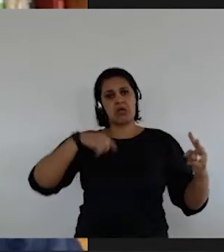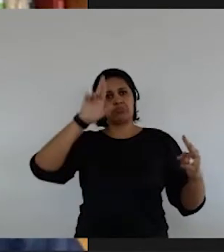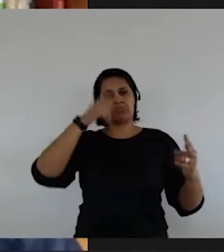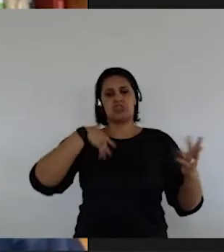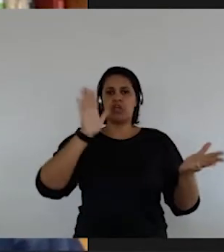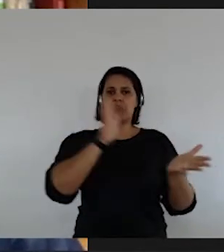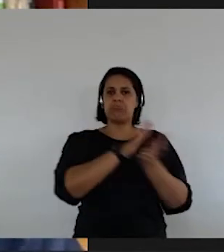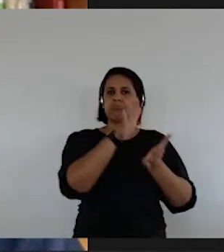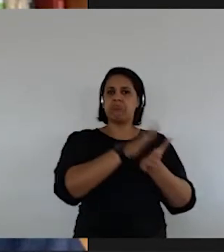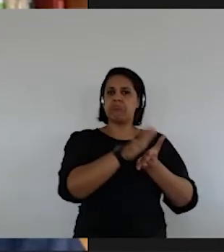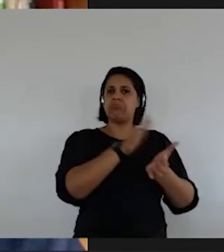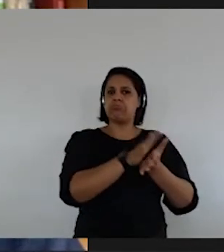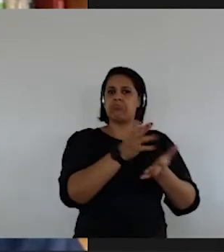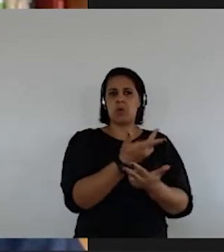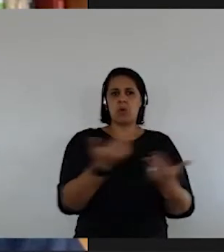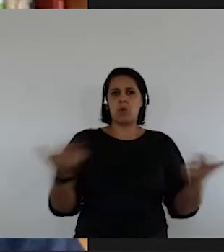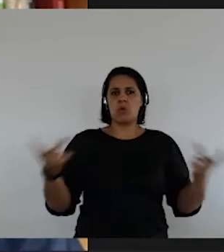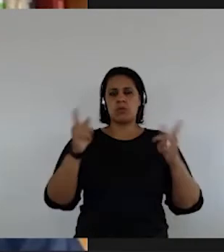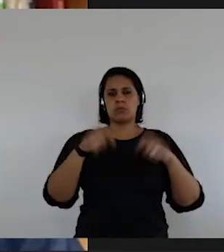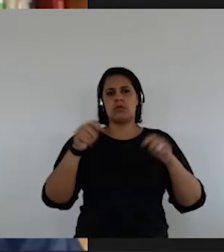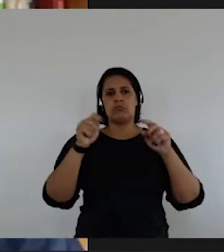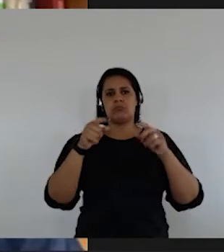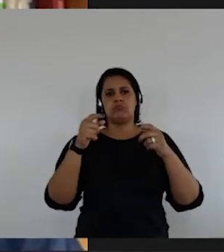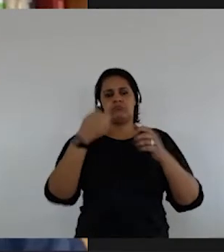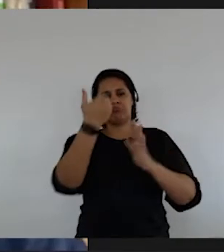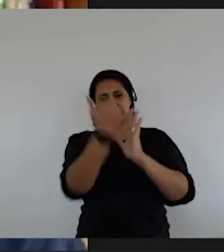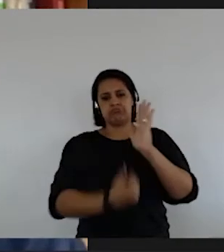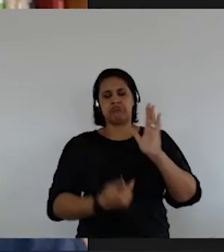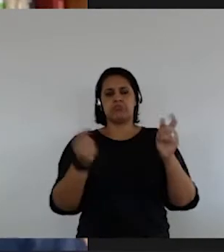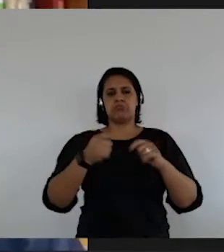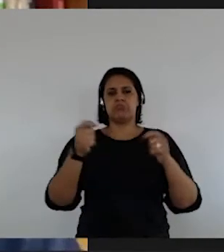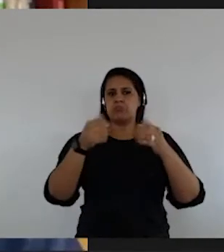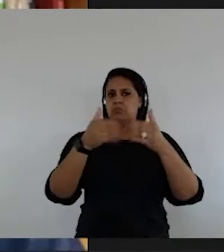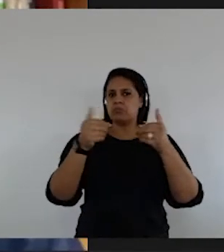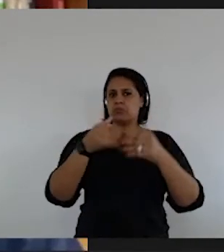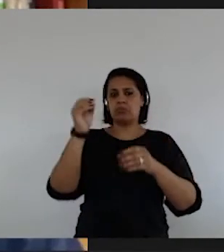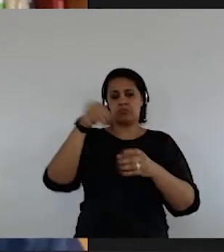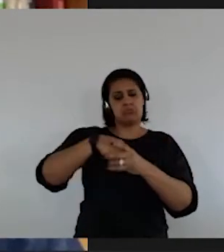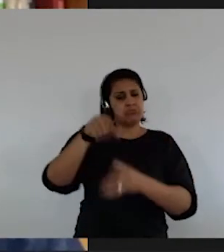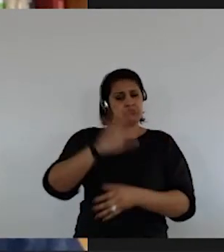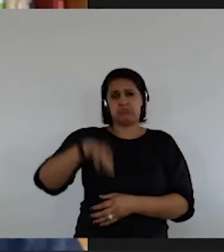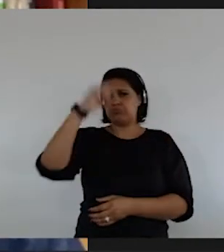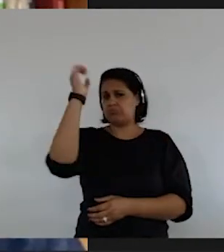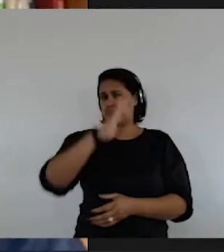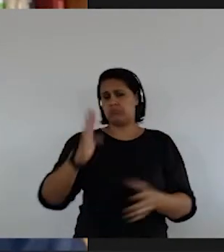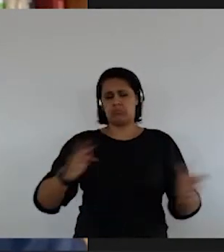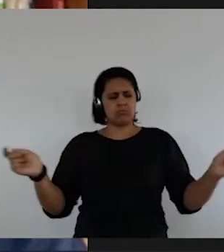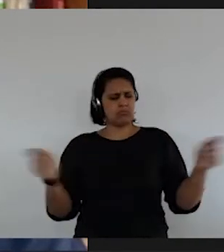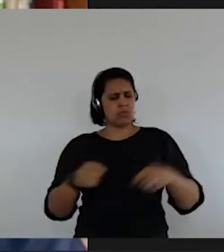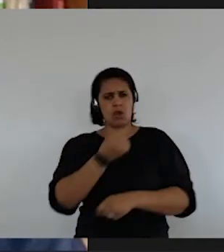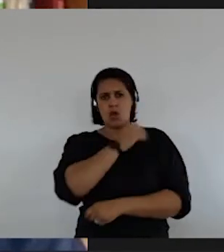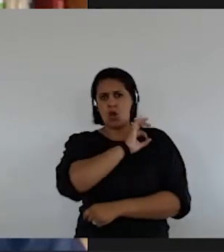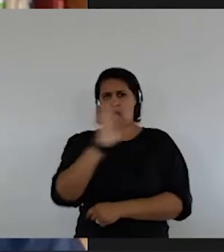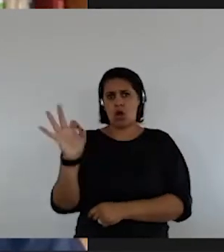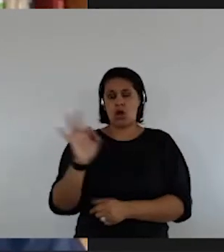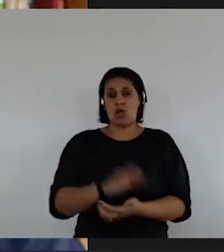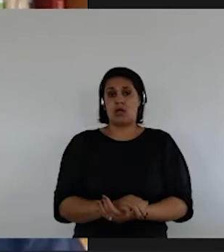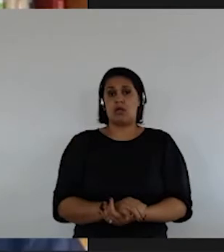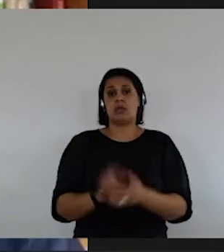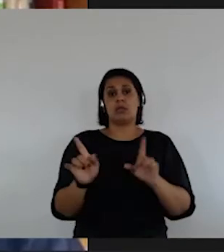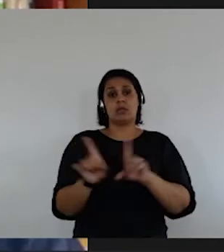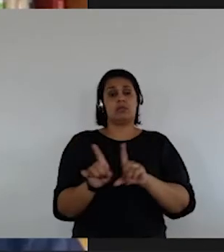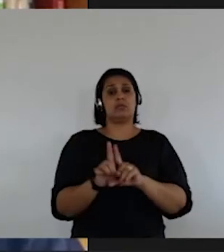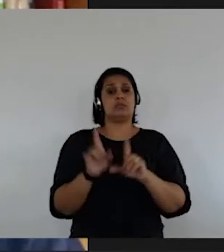vezes memoriais com julgadores em cortes de apelação aqui no país, o que foi muito bom. Já há notícias também